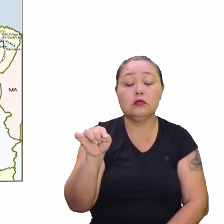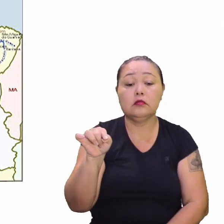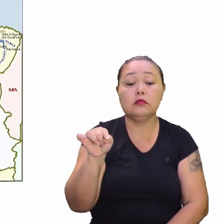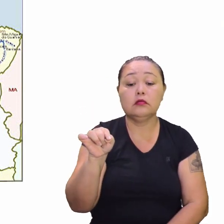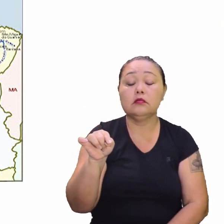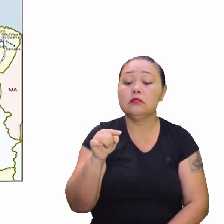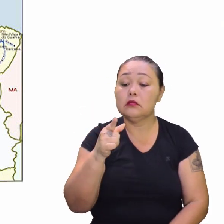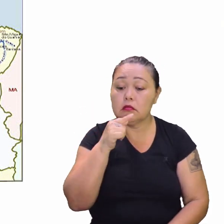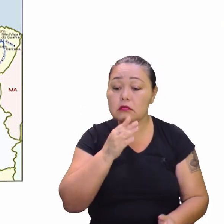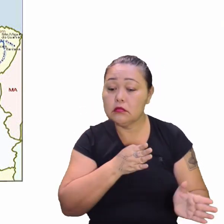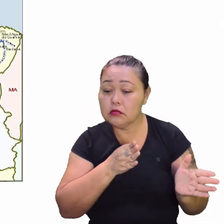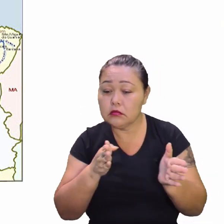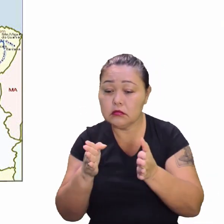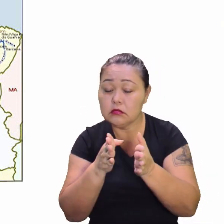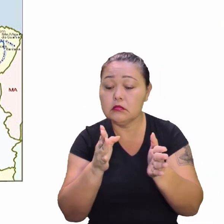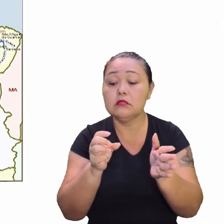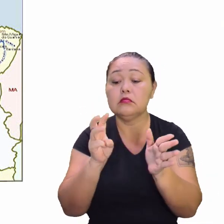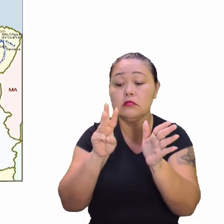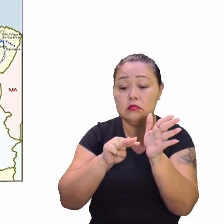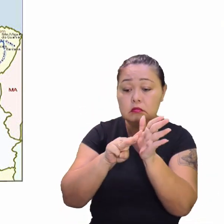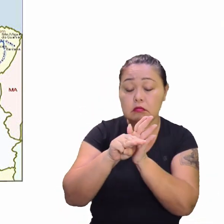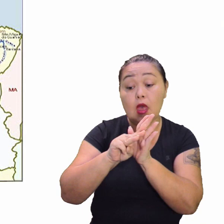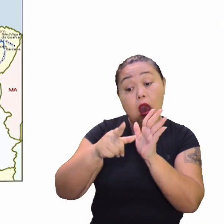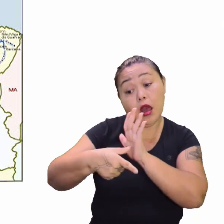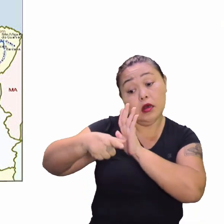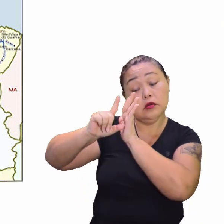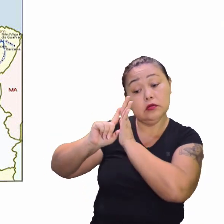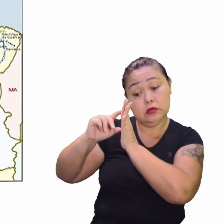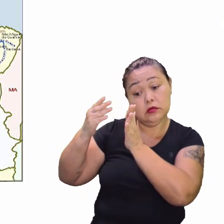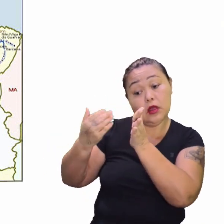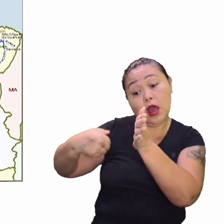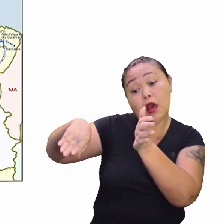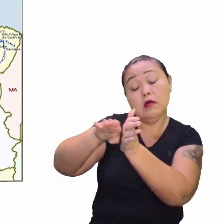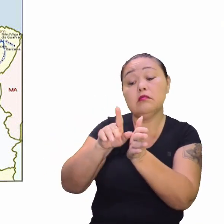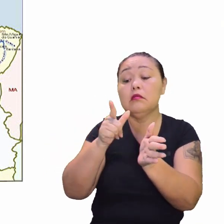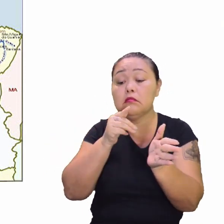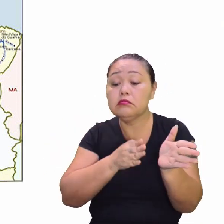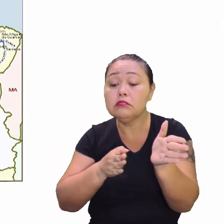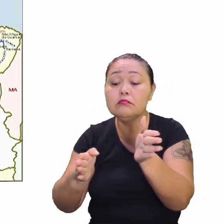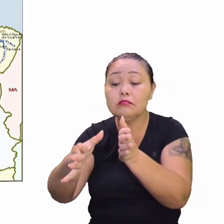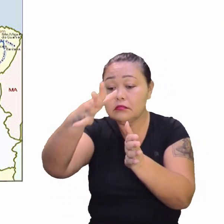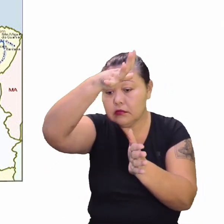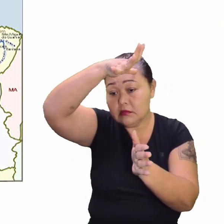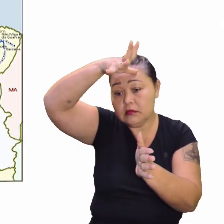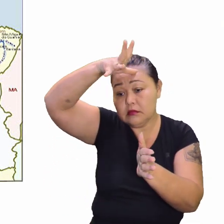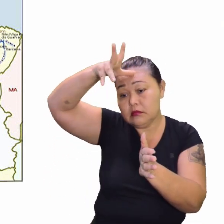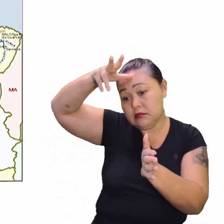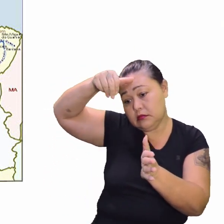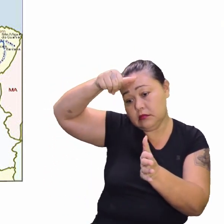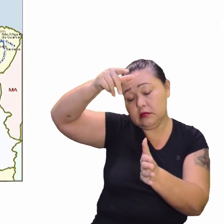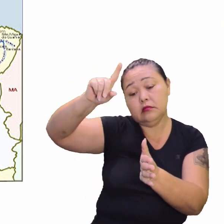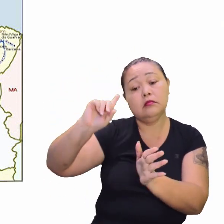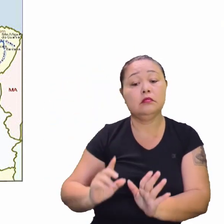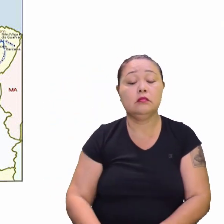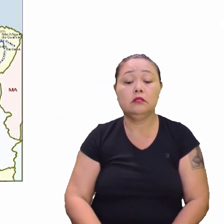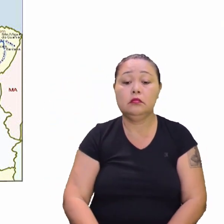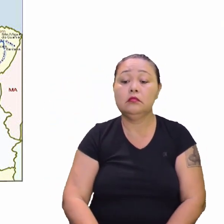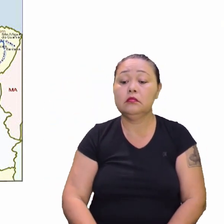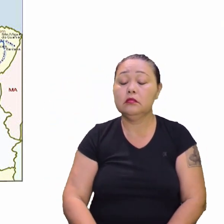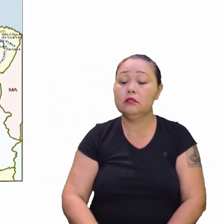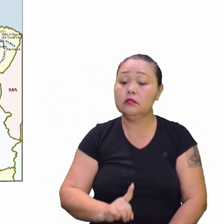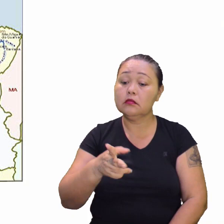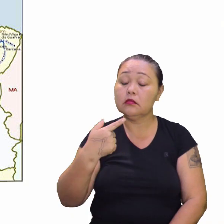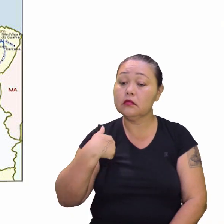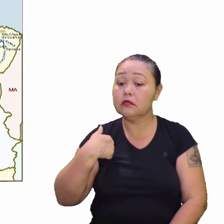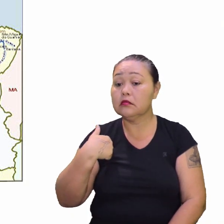do Rio Madeira, antes de chegar no Rio Amazonas. Muito bem. Falei até, né, Rogério, para a gente ver se dá